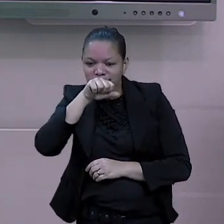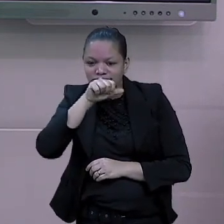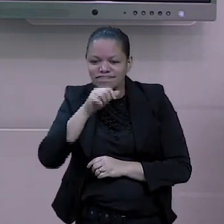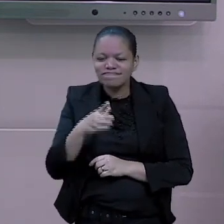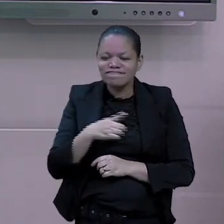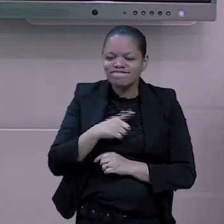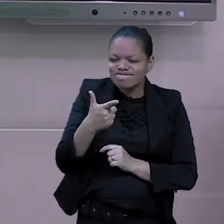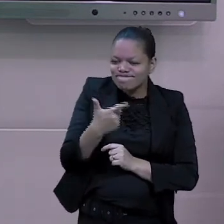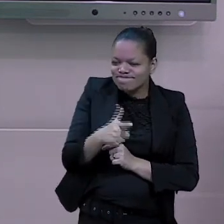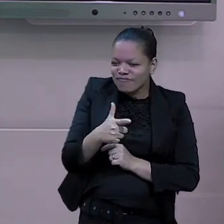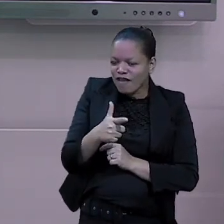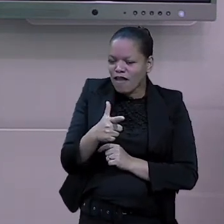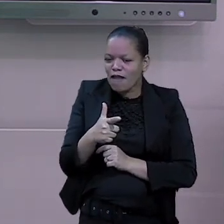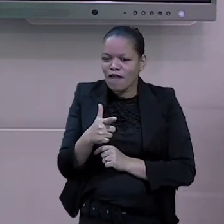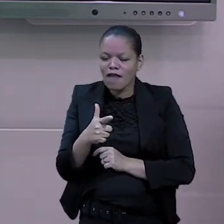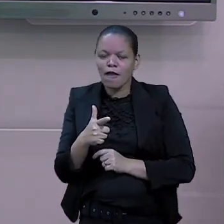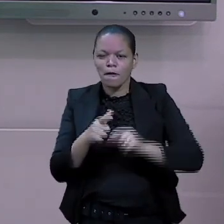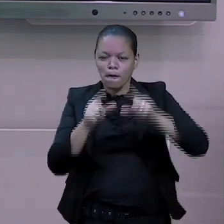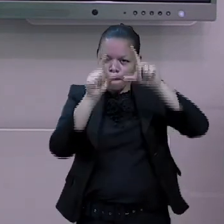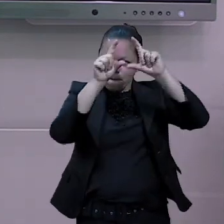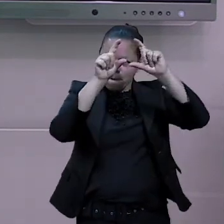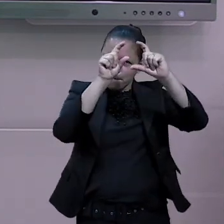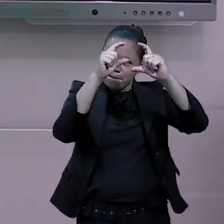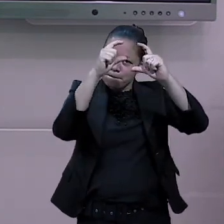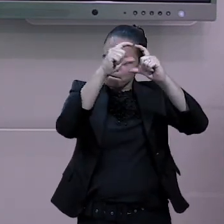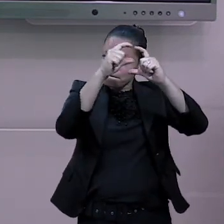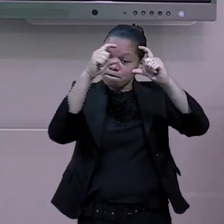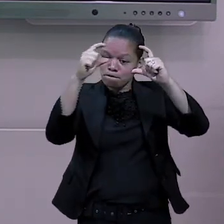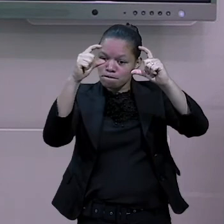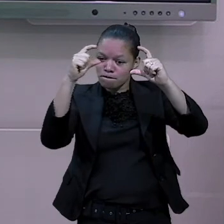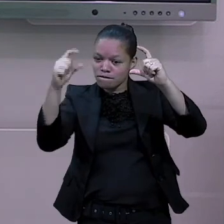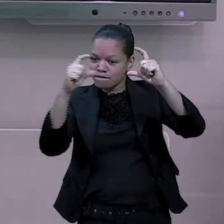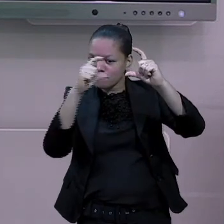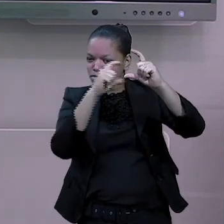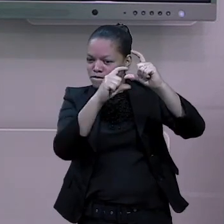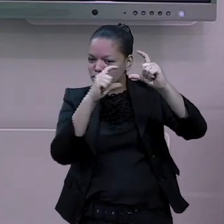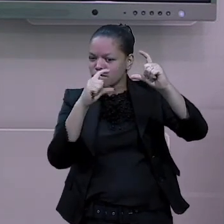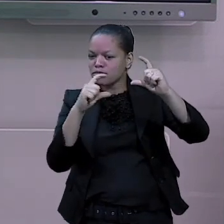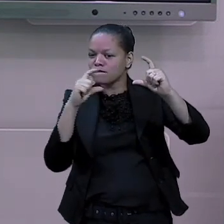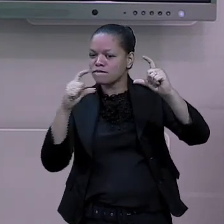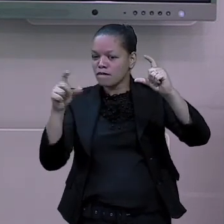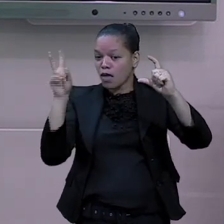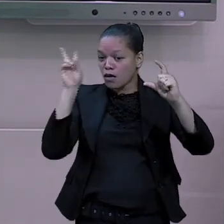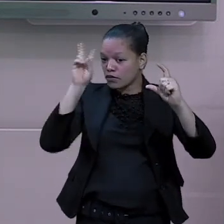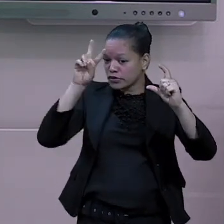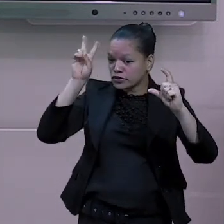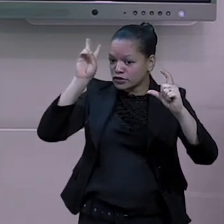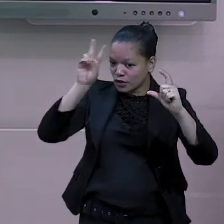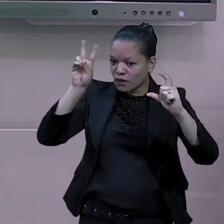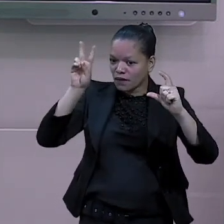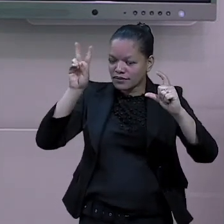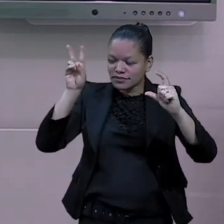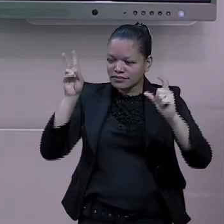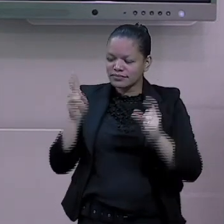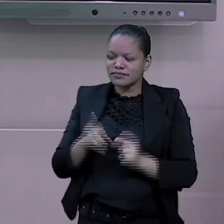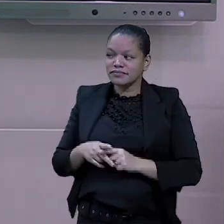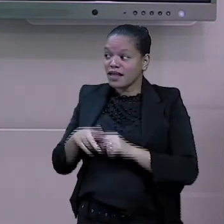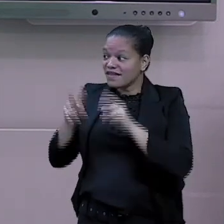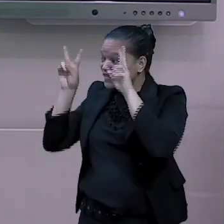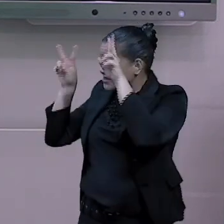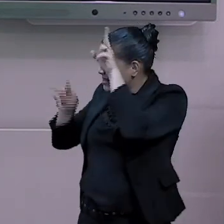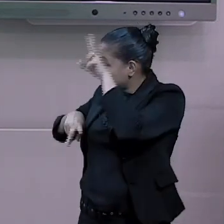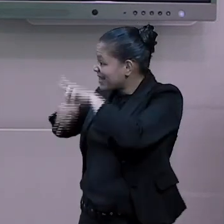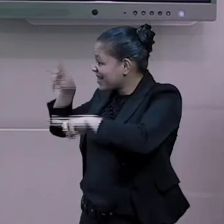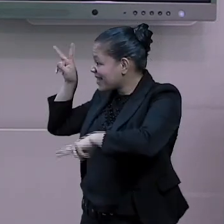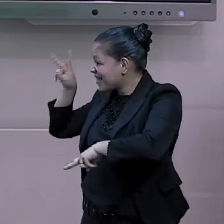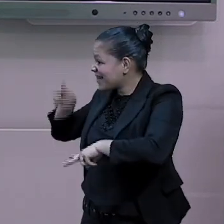quadrinhos para vocês criarem esse prazer que é ler as histórias em quadrinhos, as tirinhas. Vocês